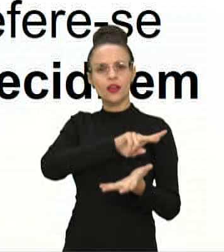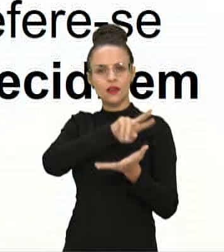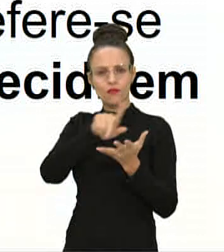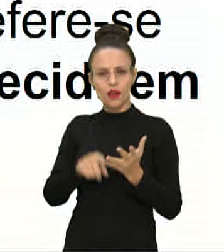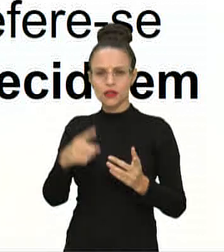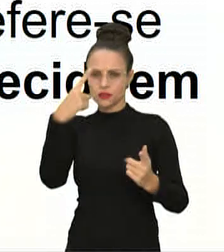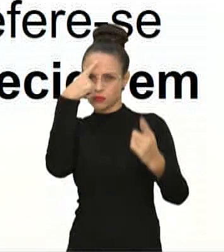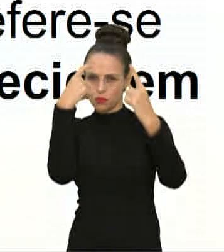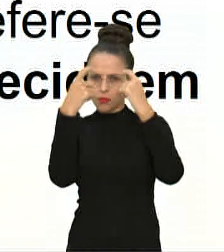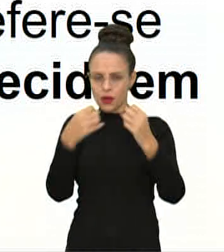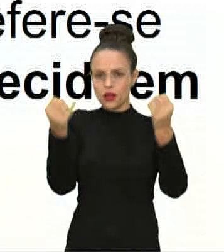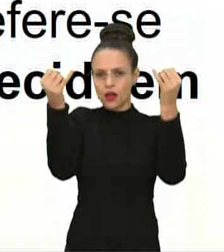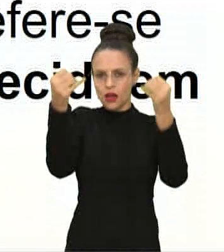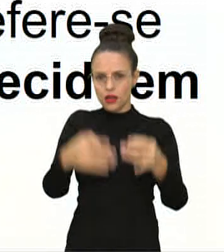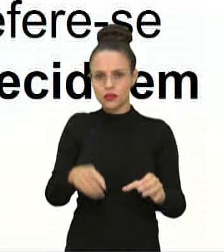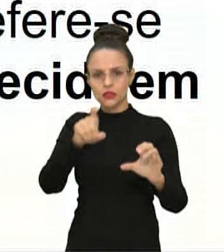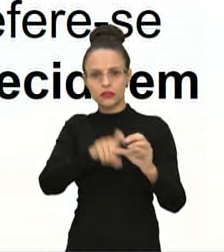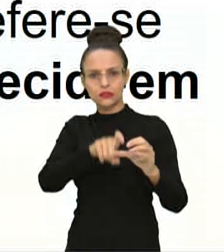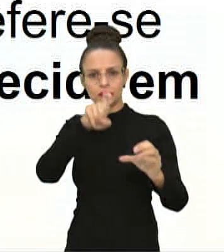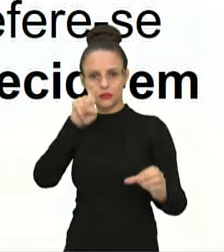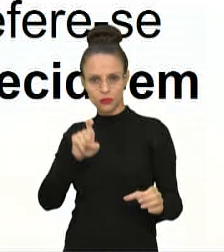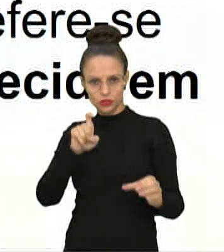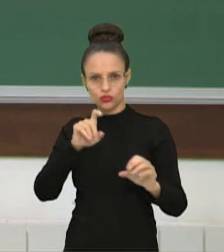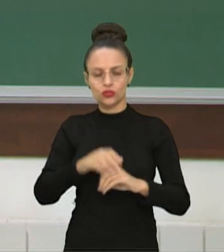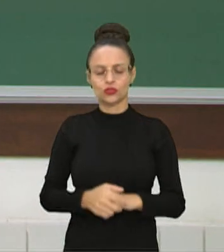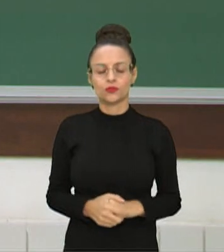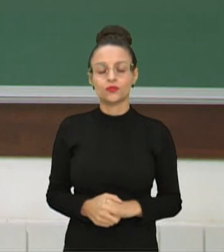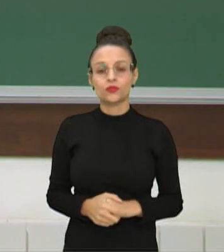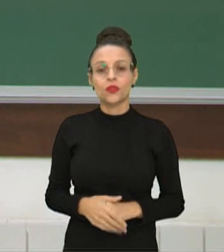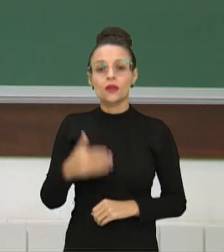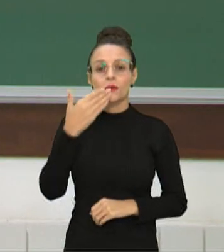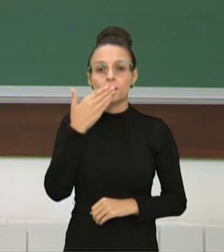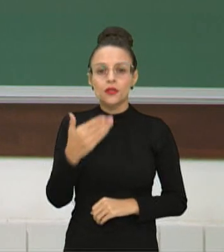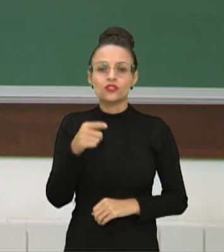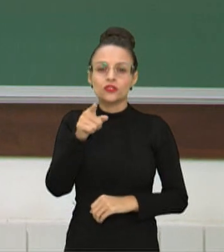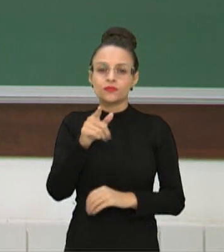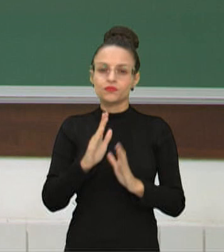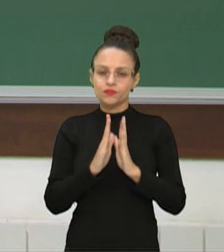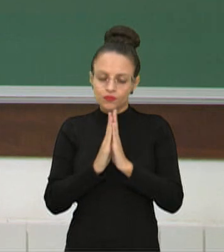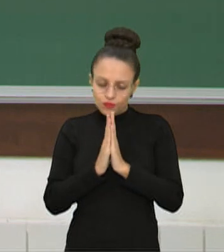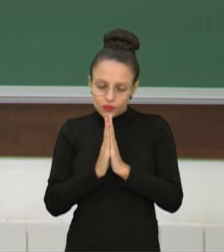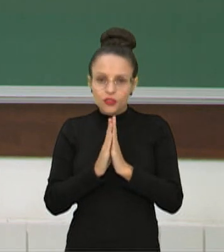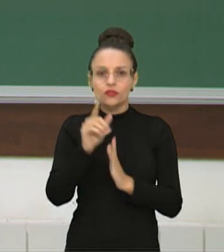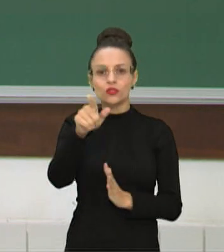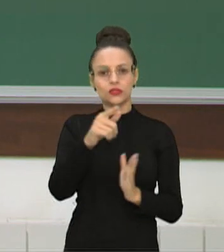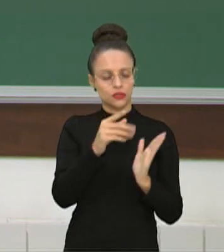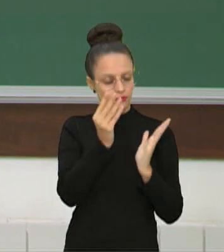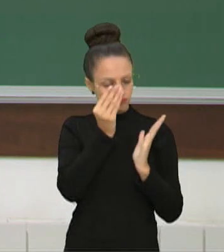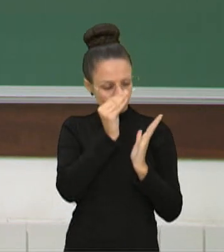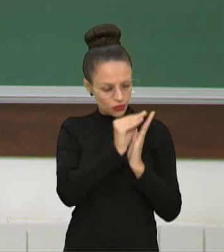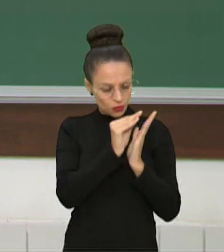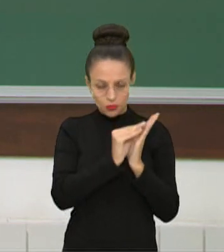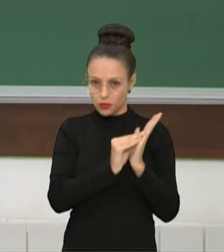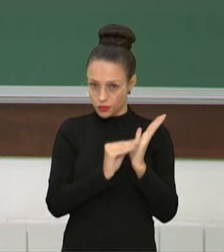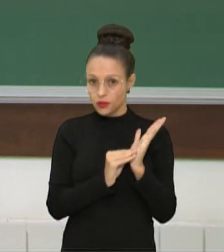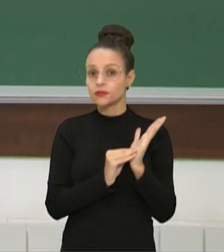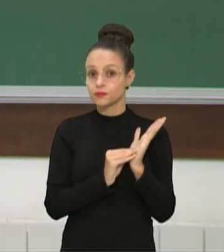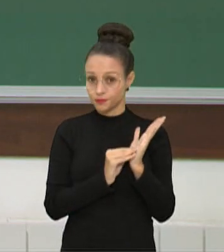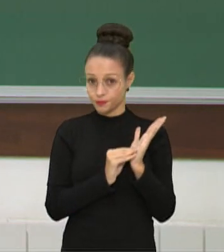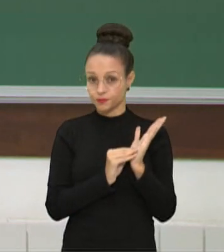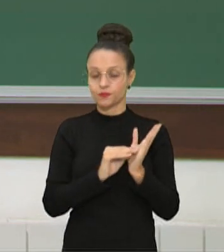descrever o separatismo. Eu vou pedir encarecidamente que você anote isso,